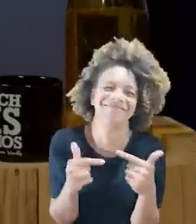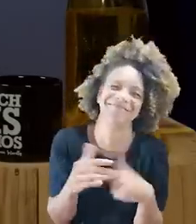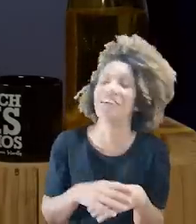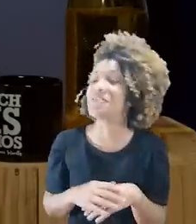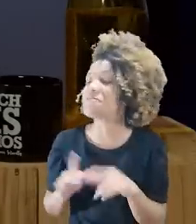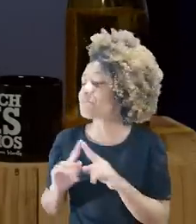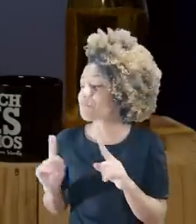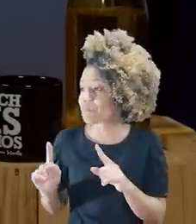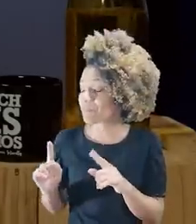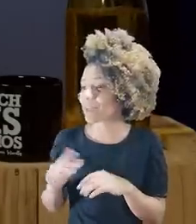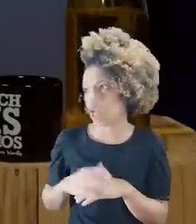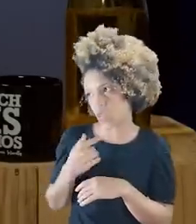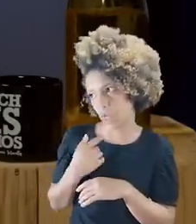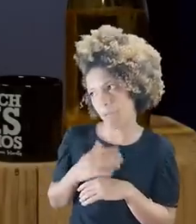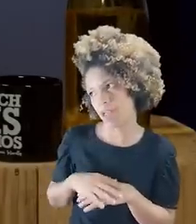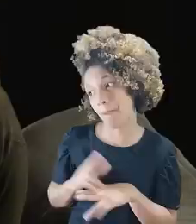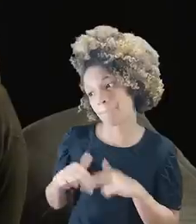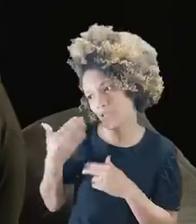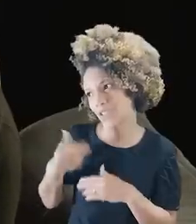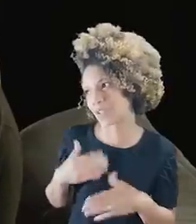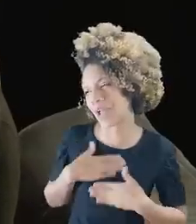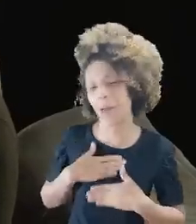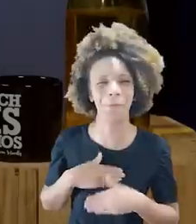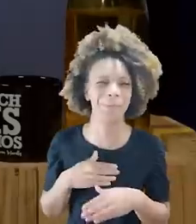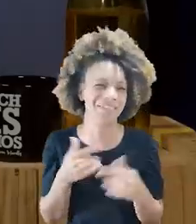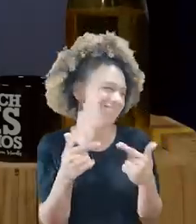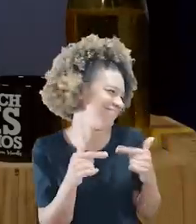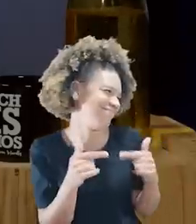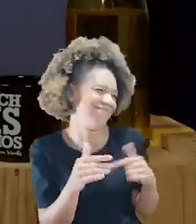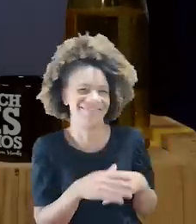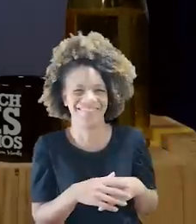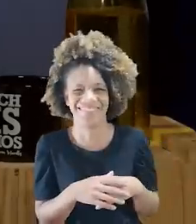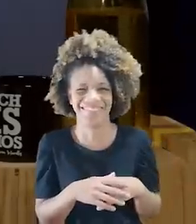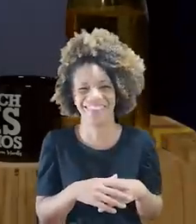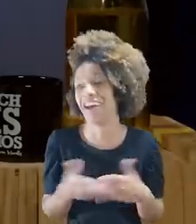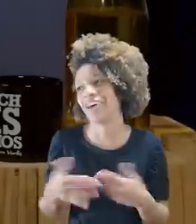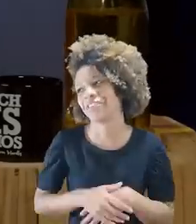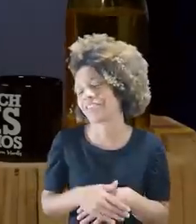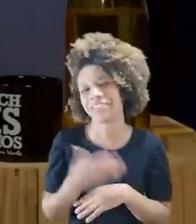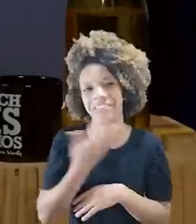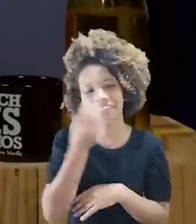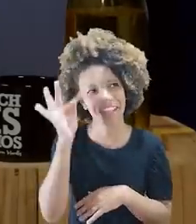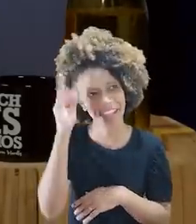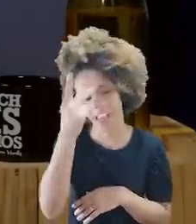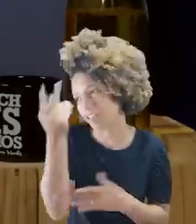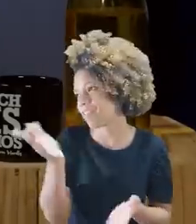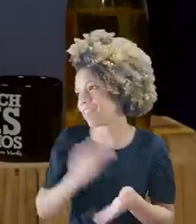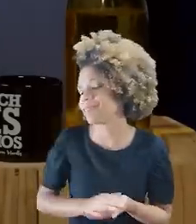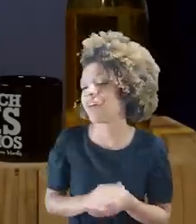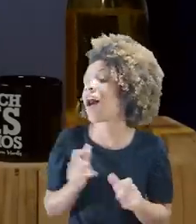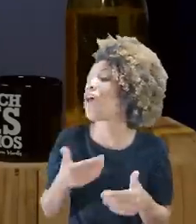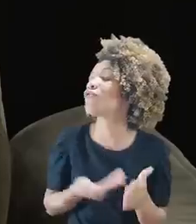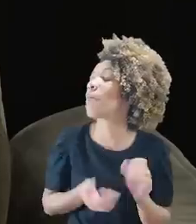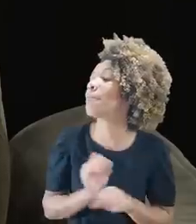eh eu tomei meu por isso que eu tô assim eh agora já tô vendo TDH esquece muito aonde parou tá vendo